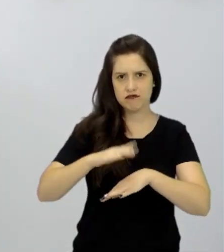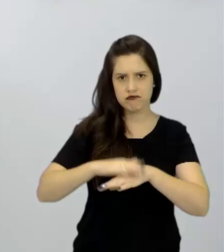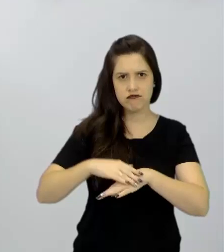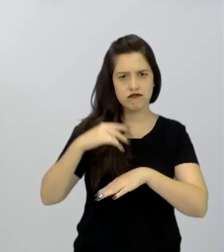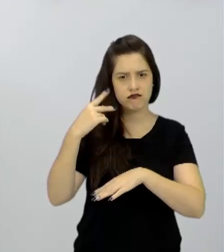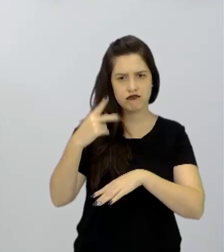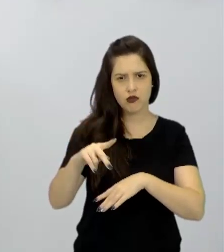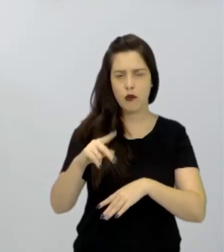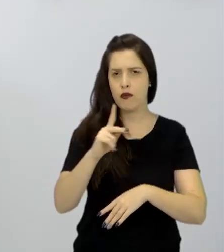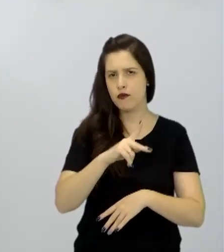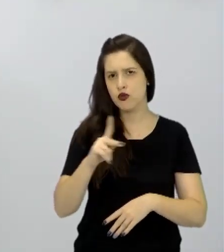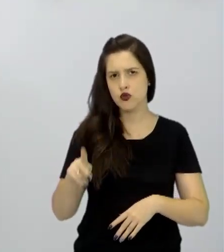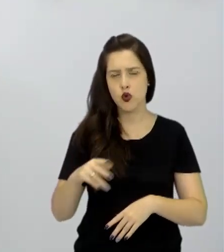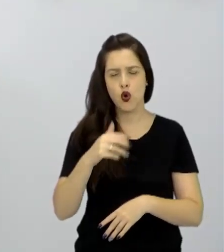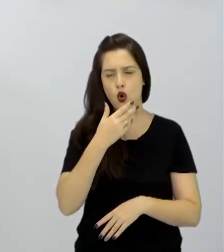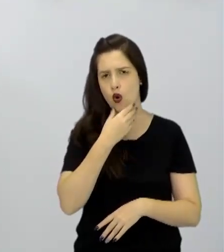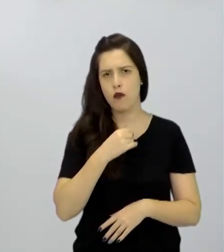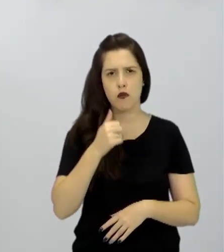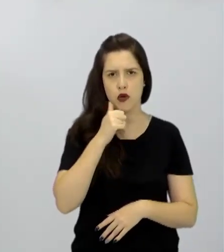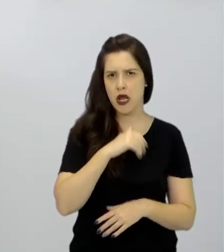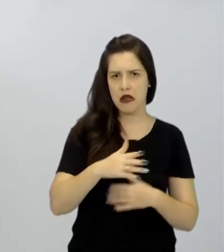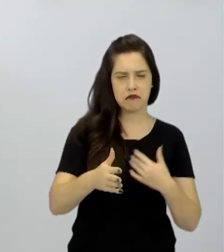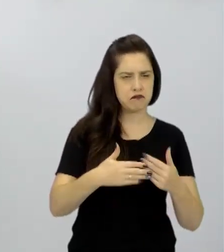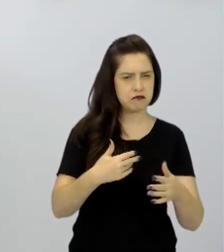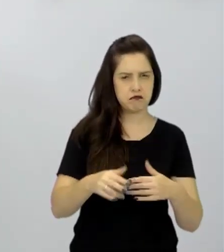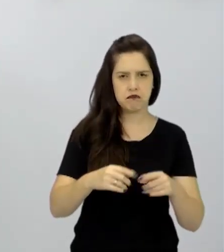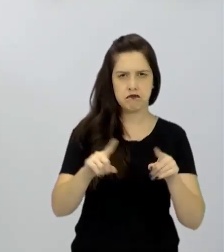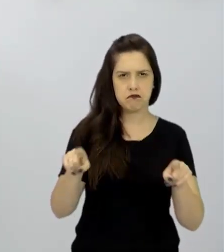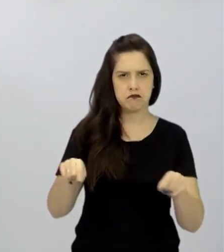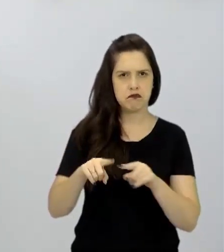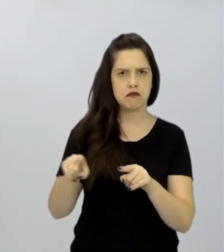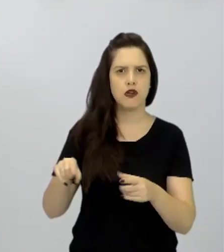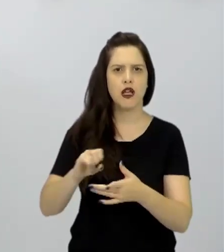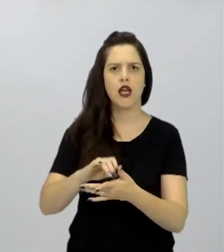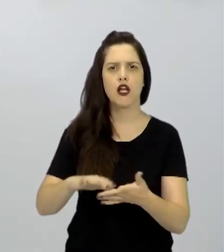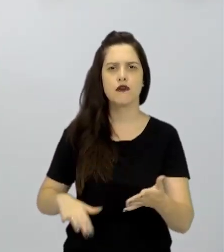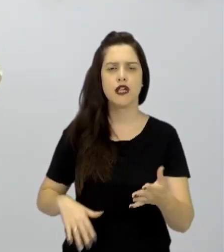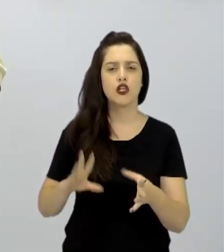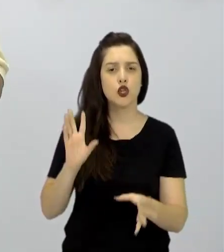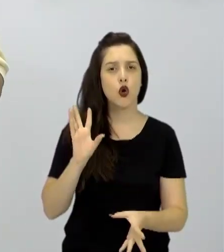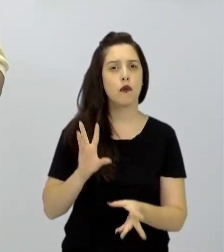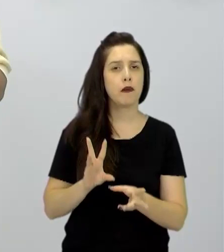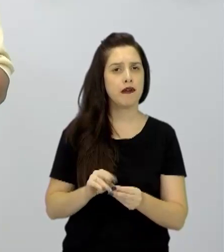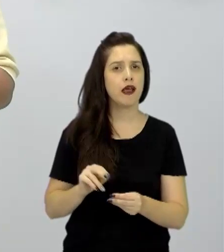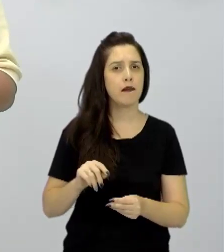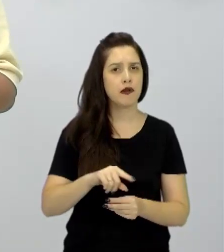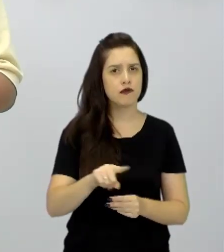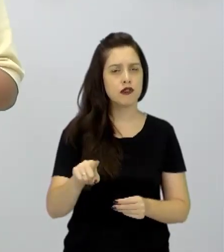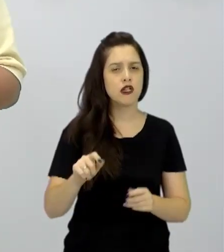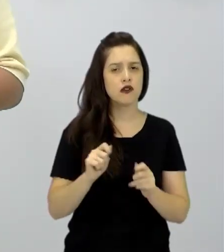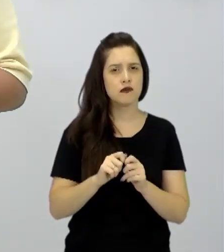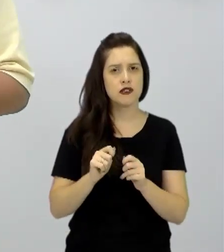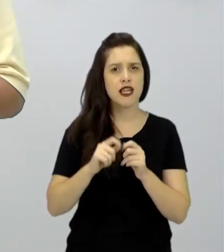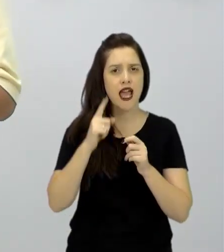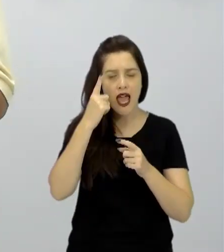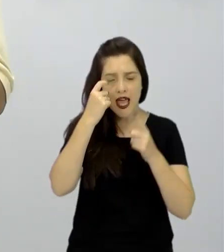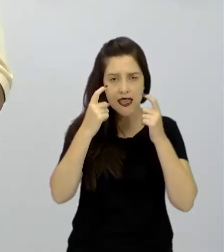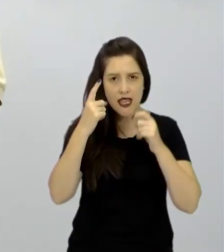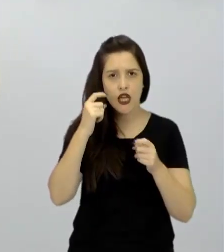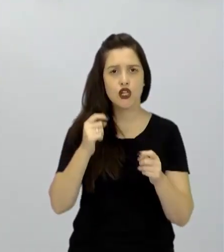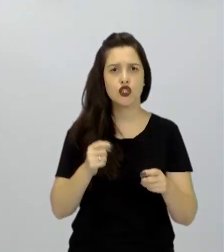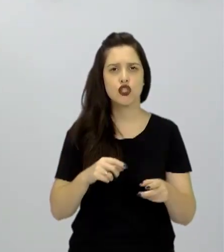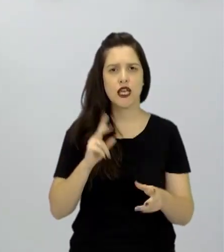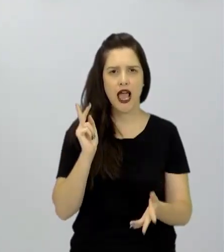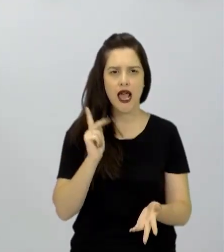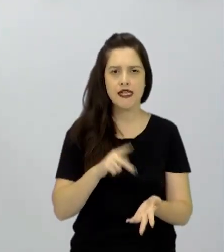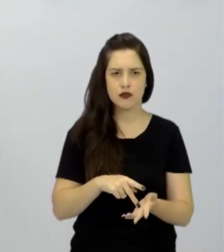com o seu professor em sala de aula ou até mesmo como atividade complementar aí para vocês fixarem bem essa ideia de razão.